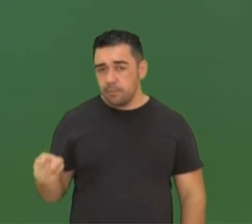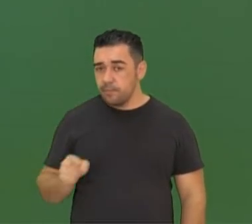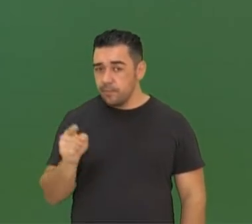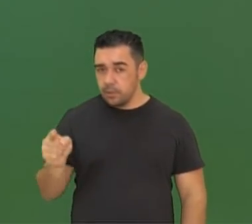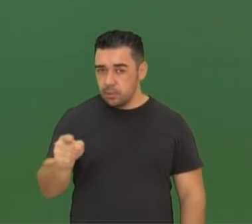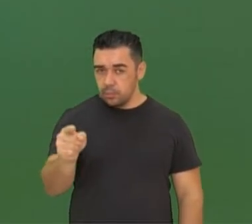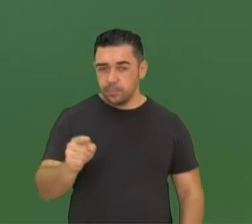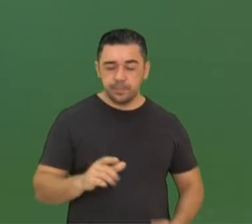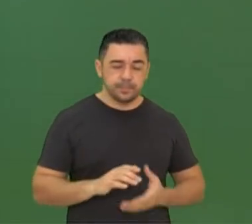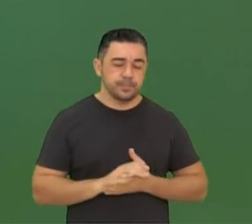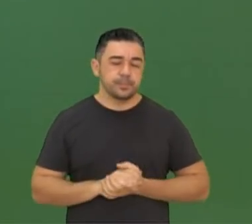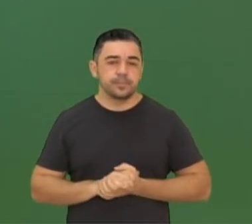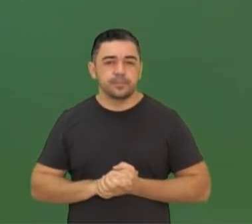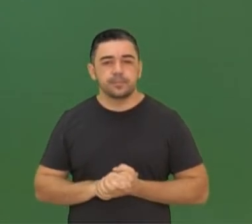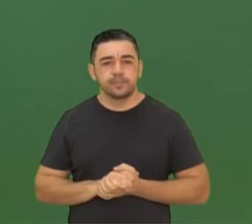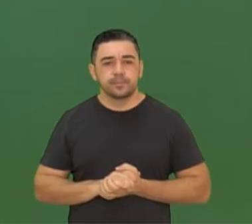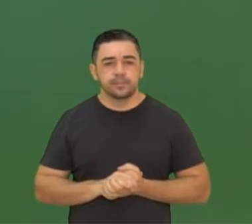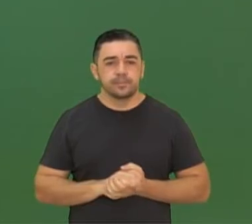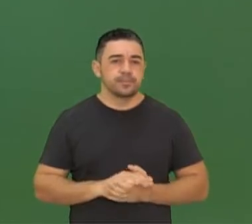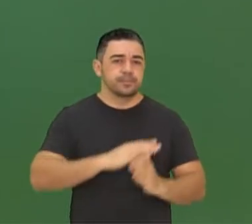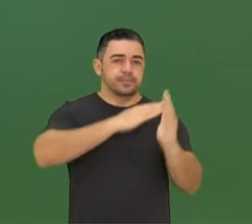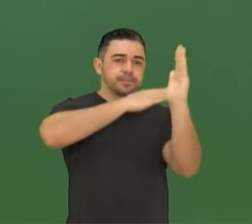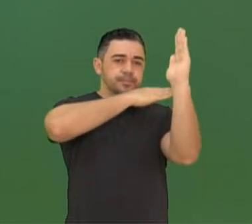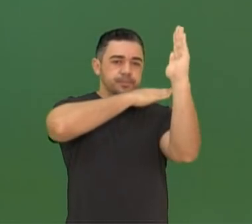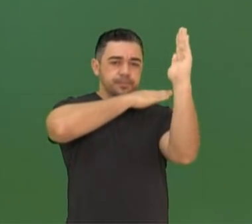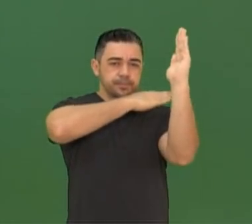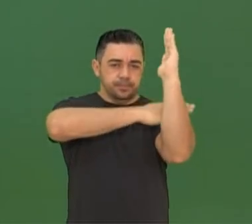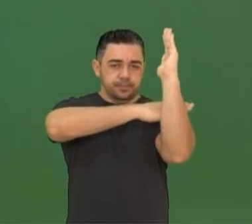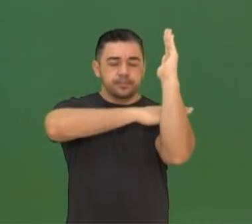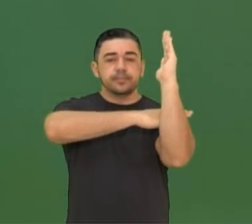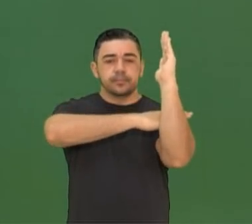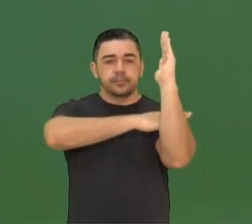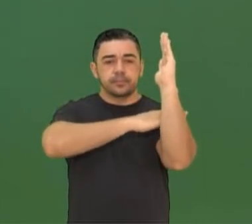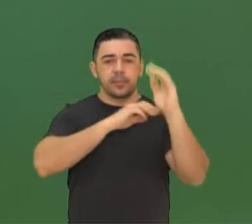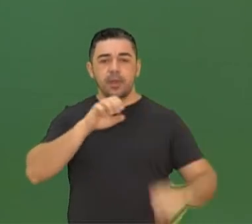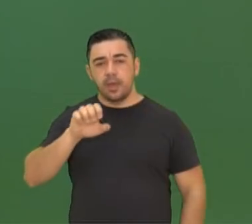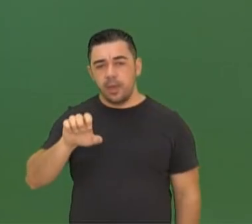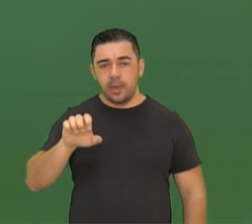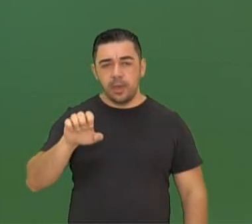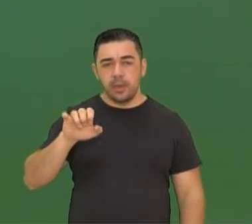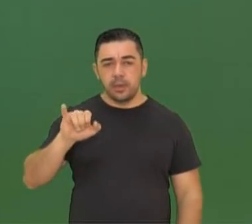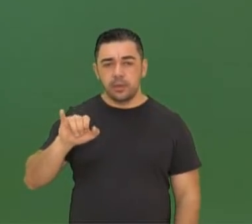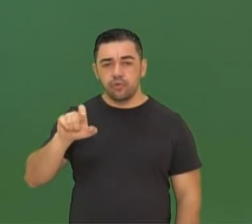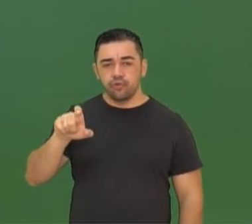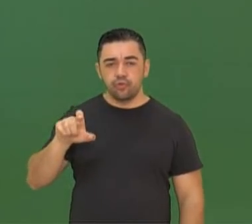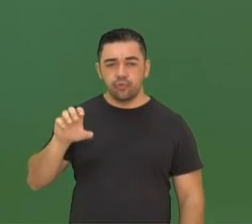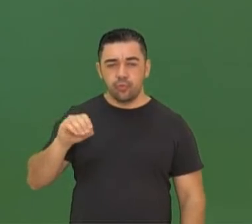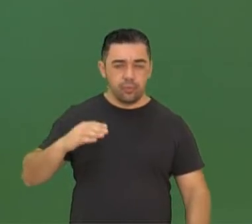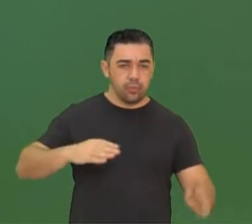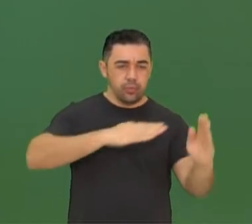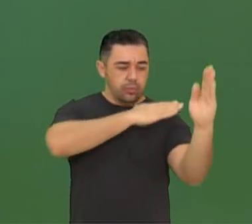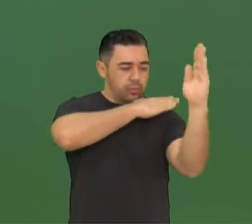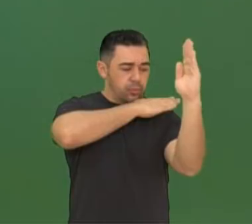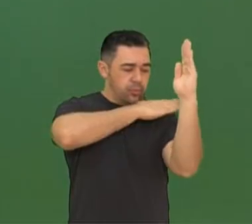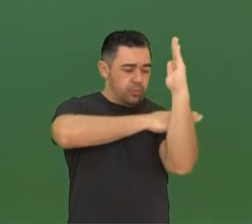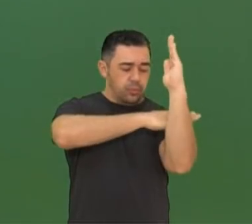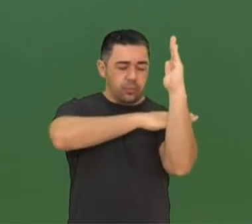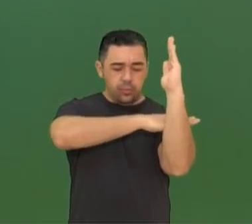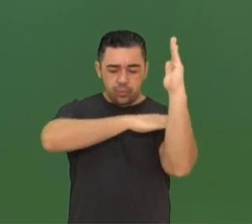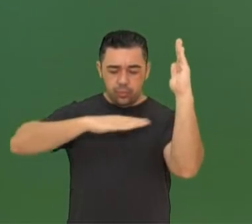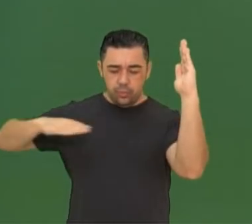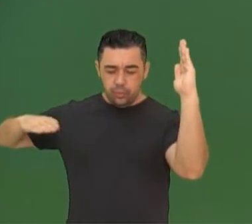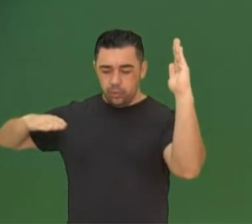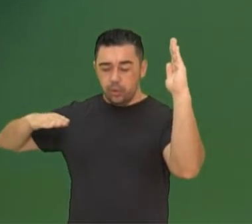certo? As retas perpendiculares são os eixos, certo? Retas perpendiculares formam 90 graus. O